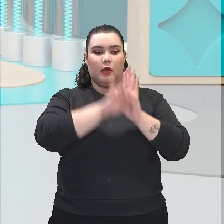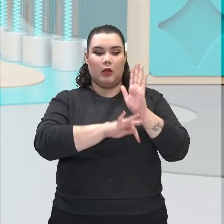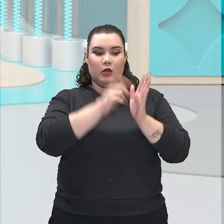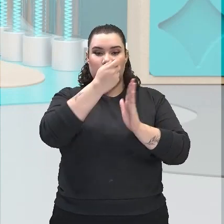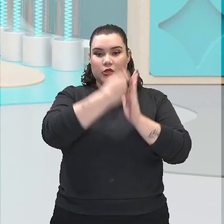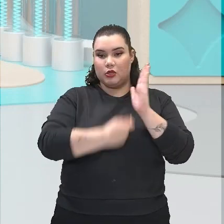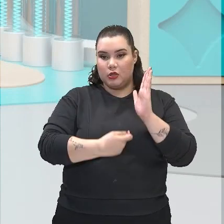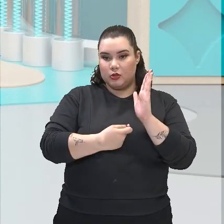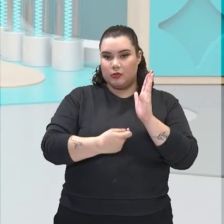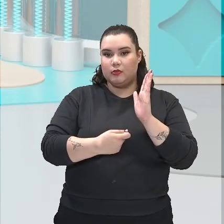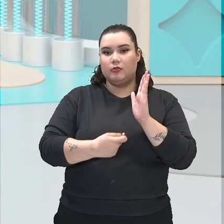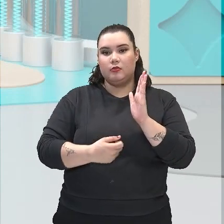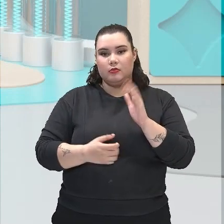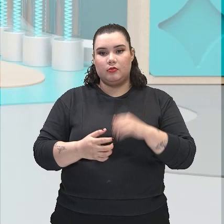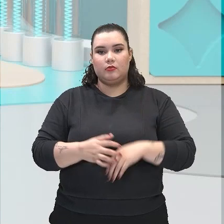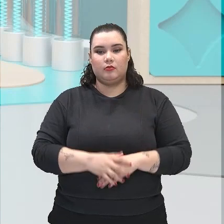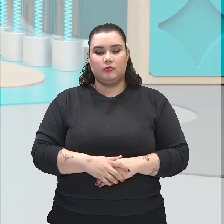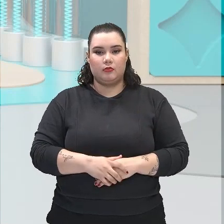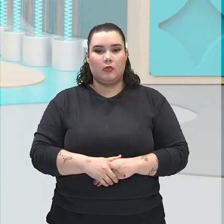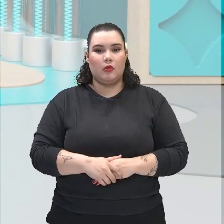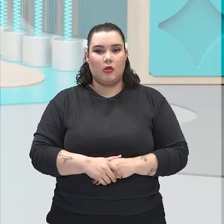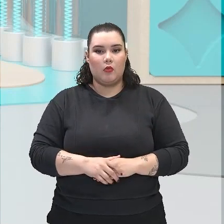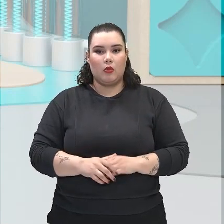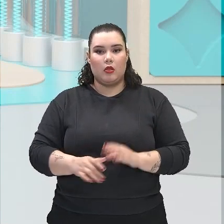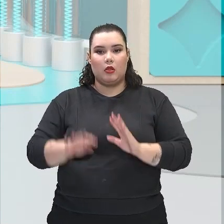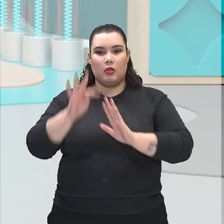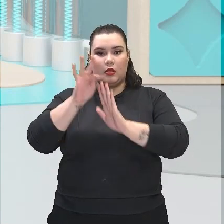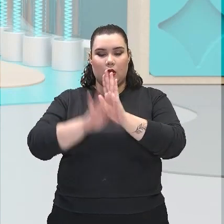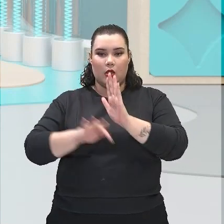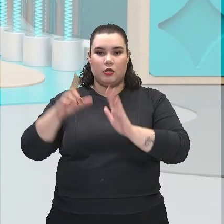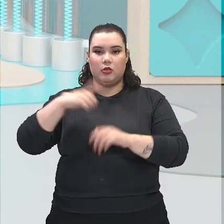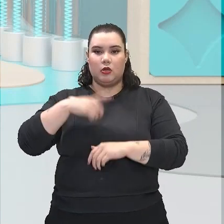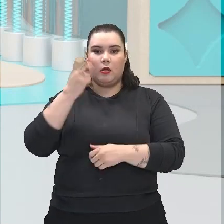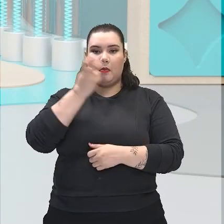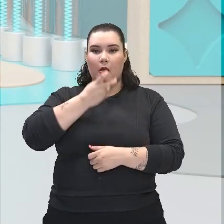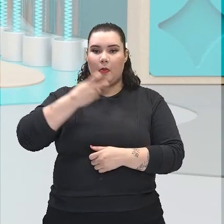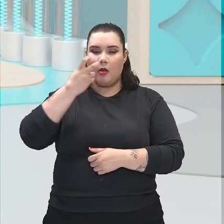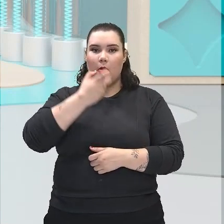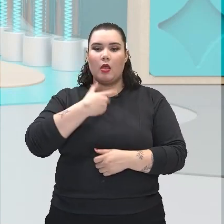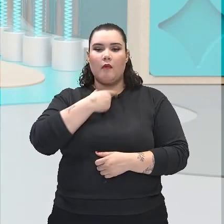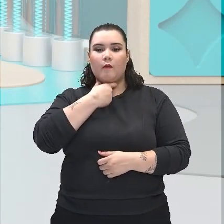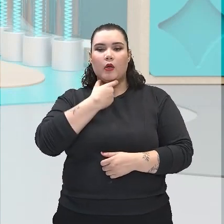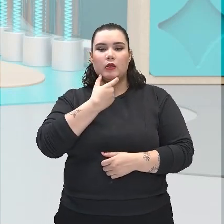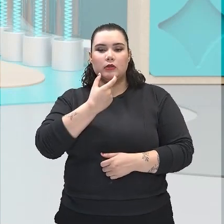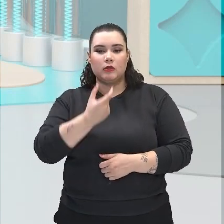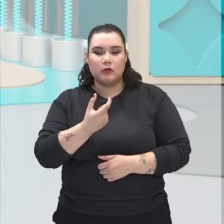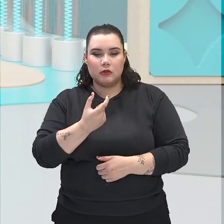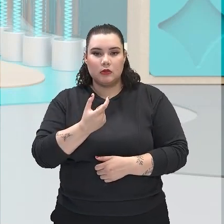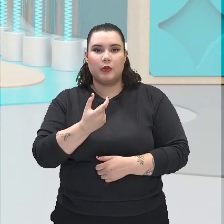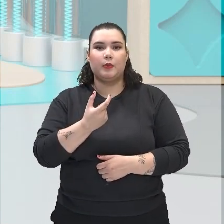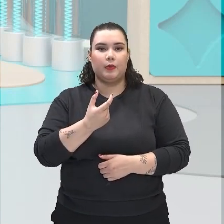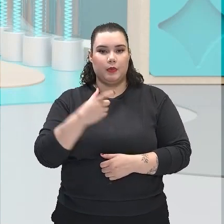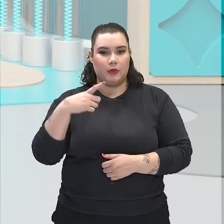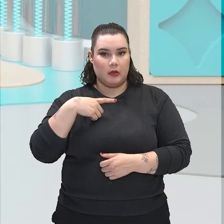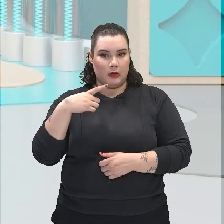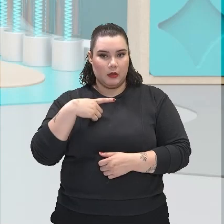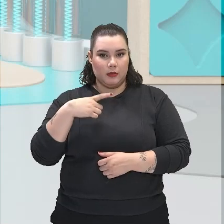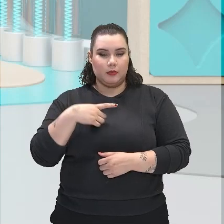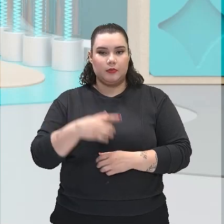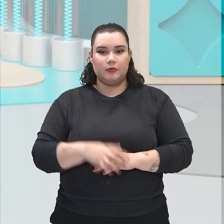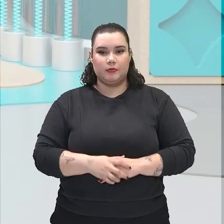escrito, um texto que possui uma marca de oralidade, que se manifesta, que se realiza na fala,